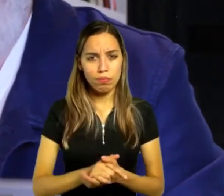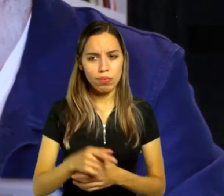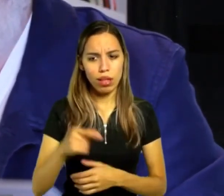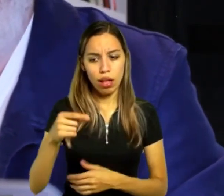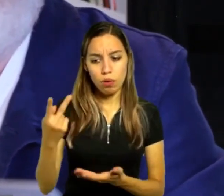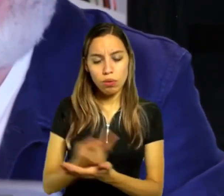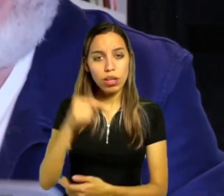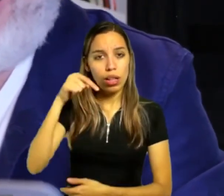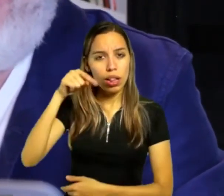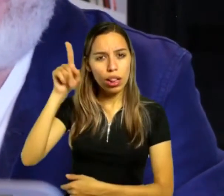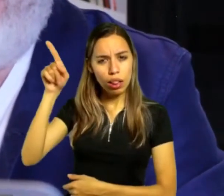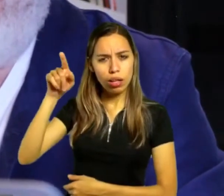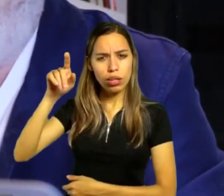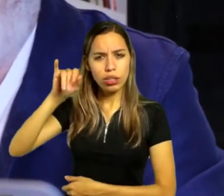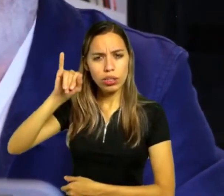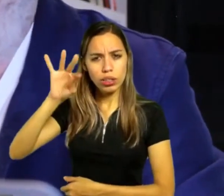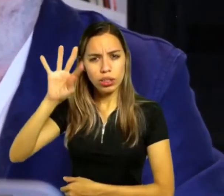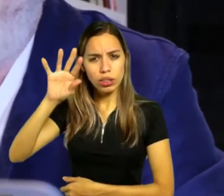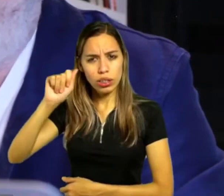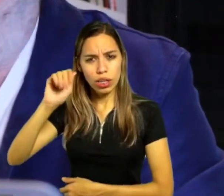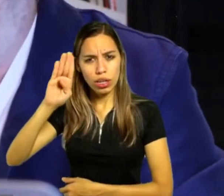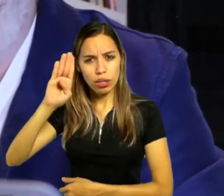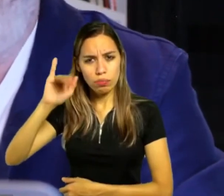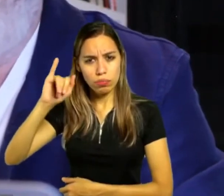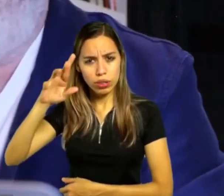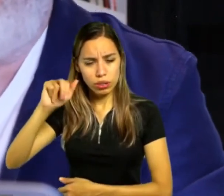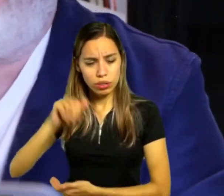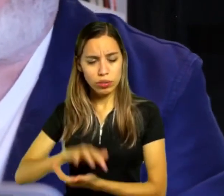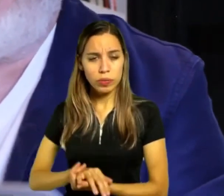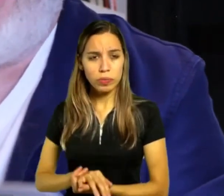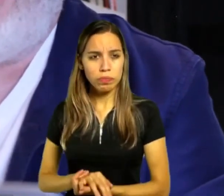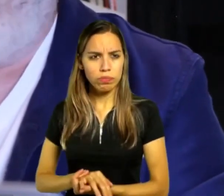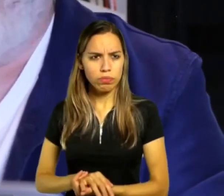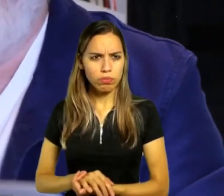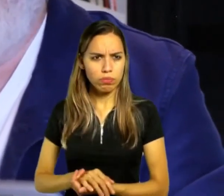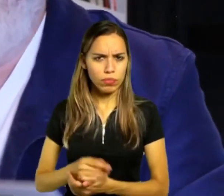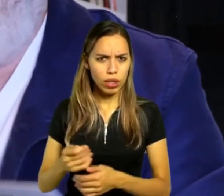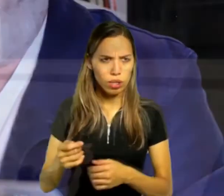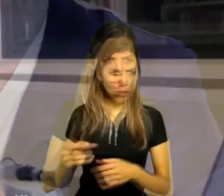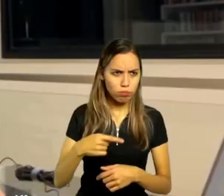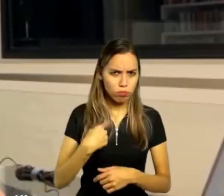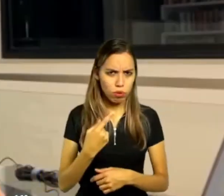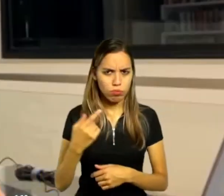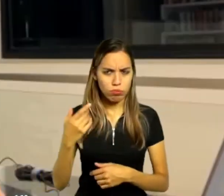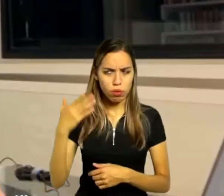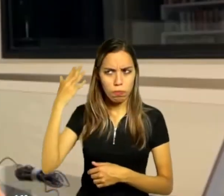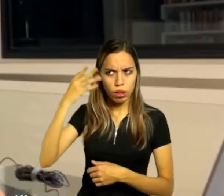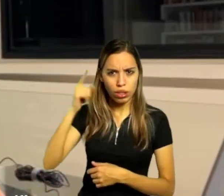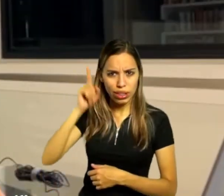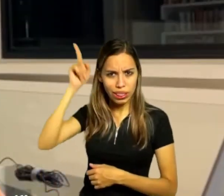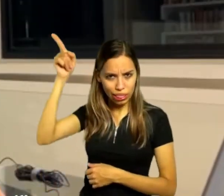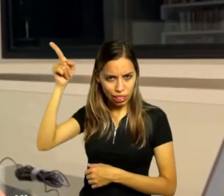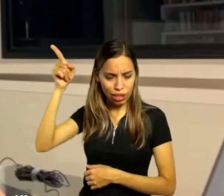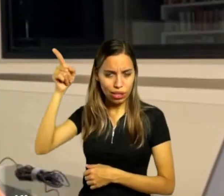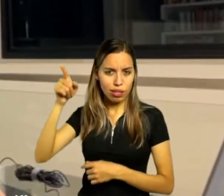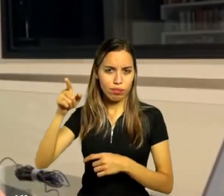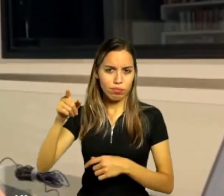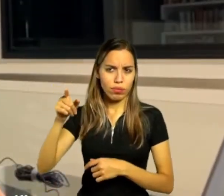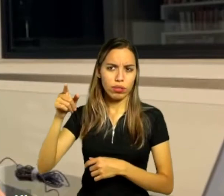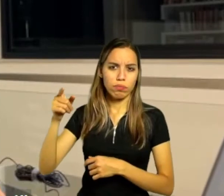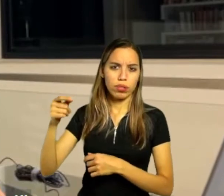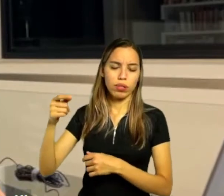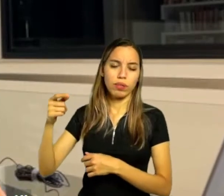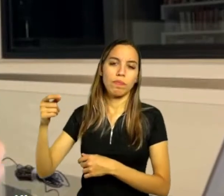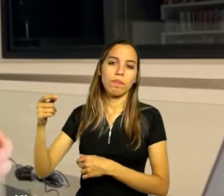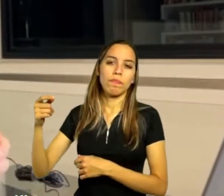A gente até que teria que estar em Itabira, mas não foi possível por questões técnicas, com o patrocínio da Vale. E para